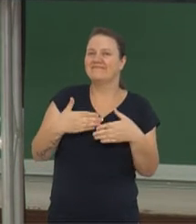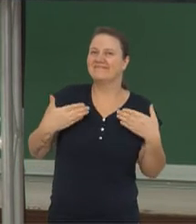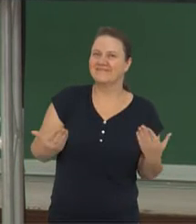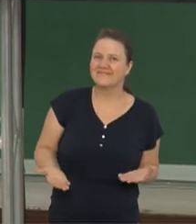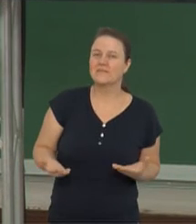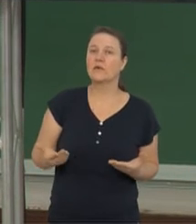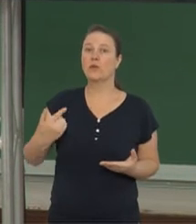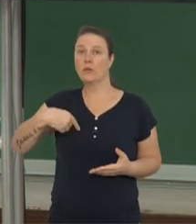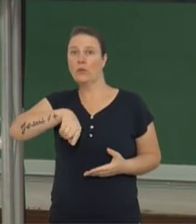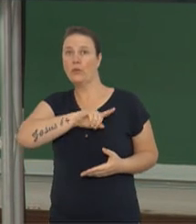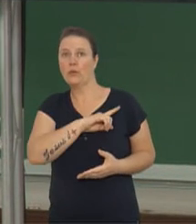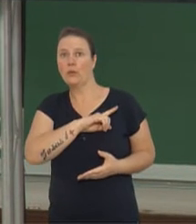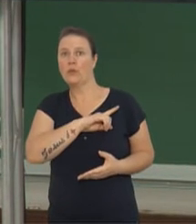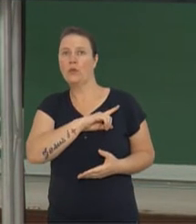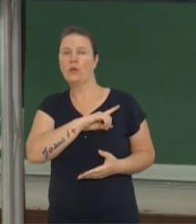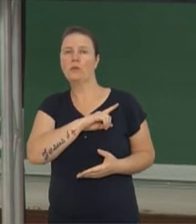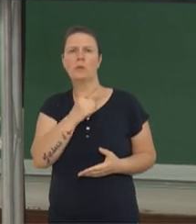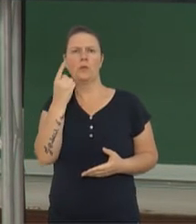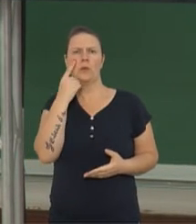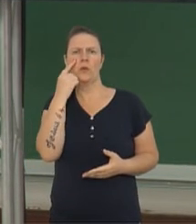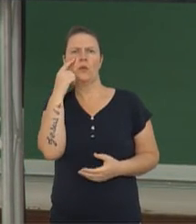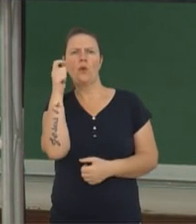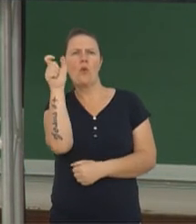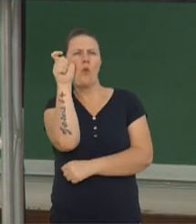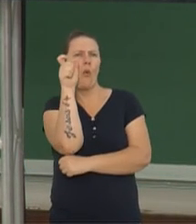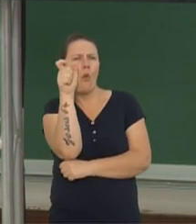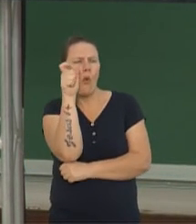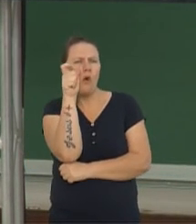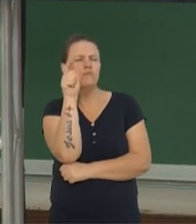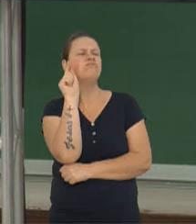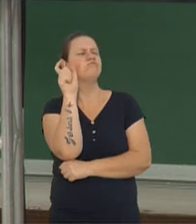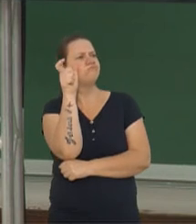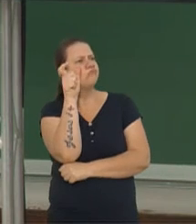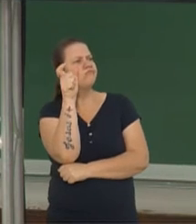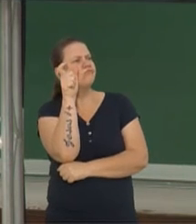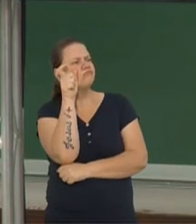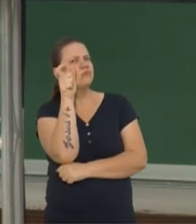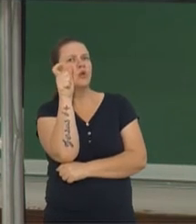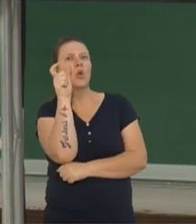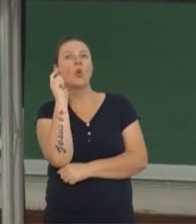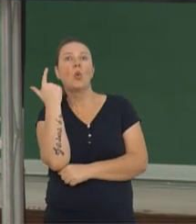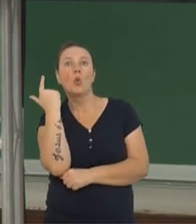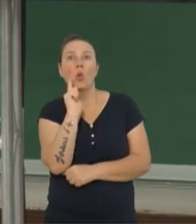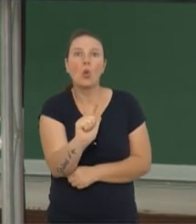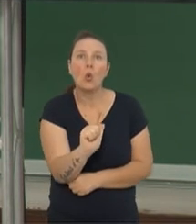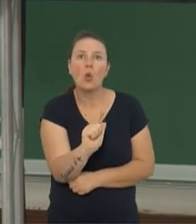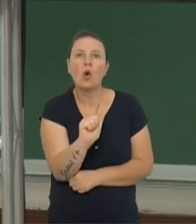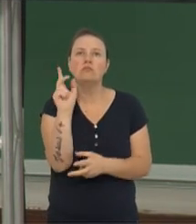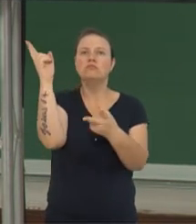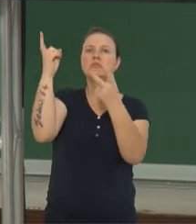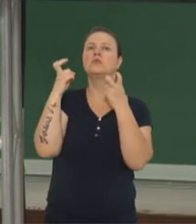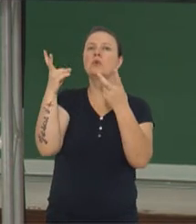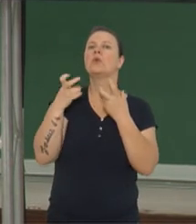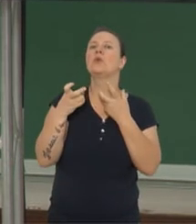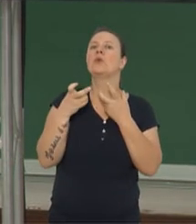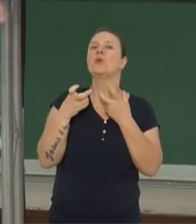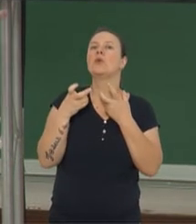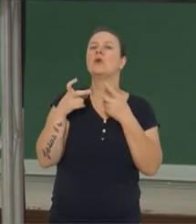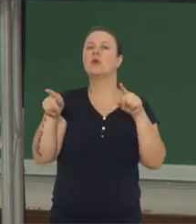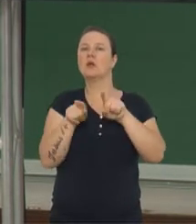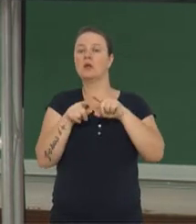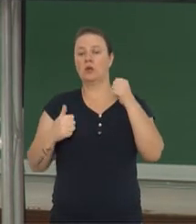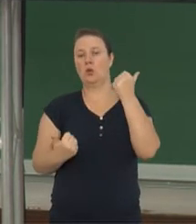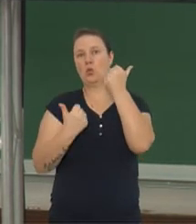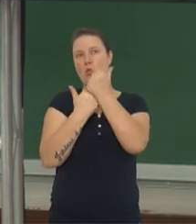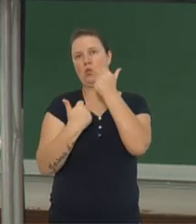si nosotros logramos, mira, lograr. Si nosotros conseguimos, logramos